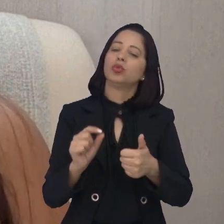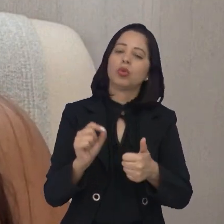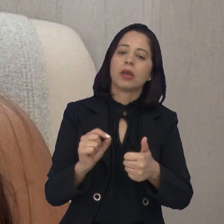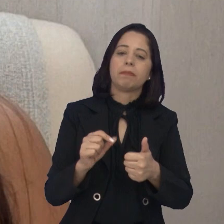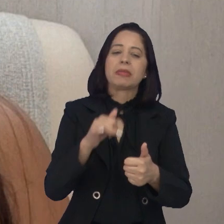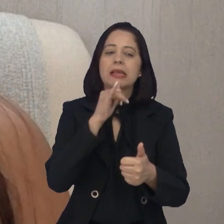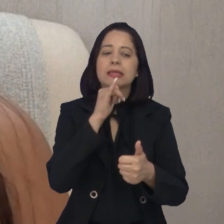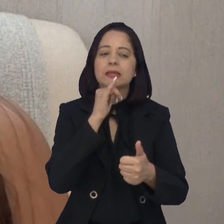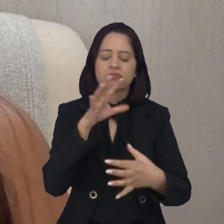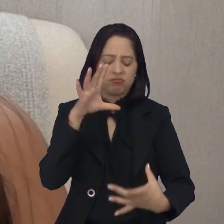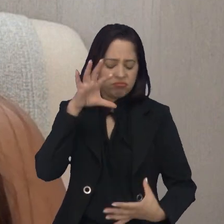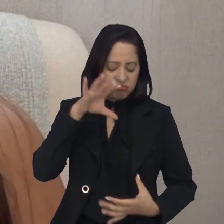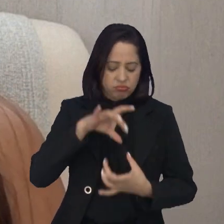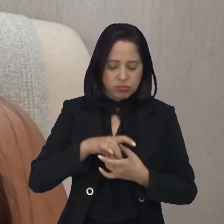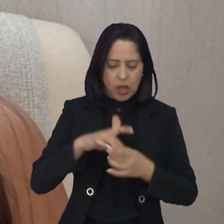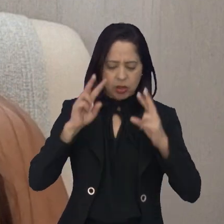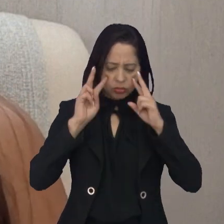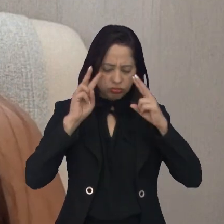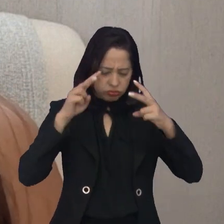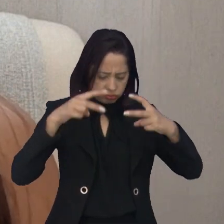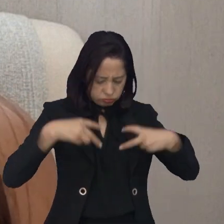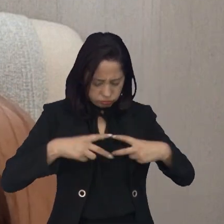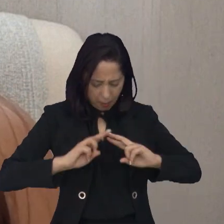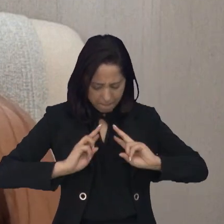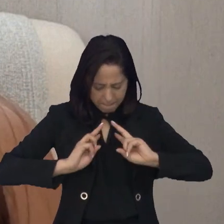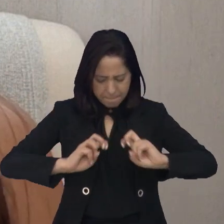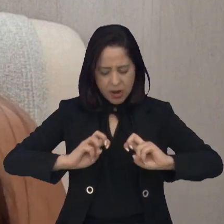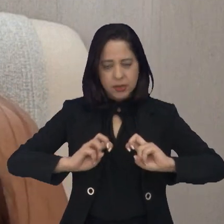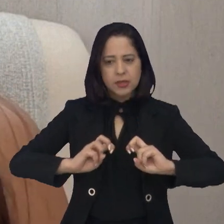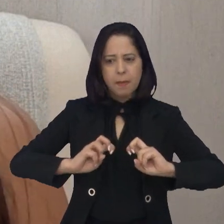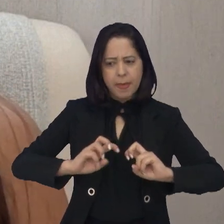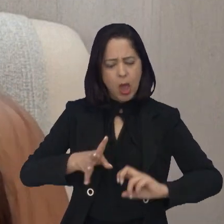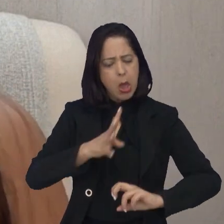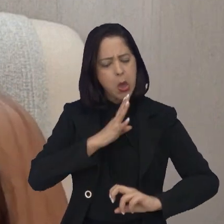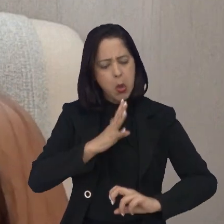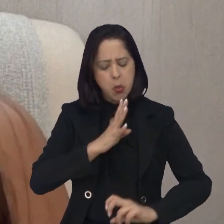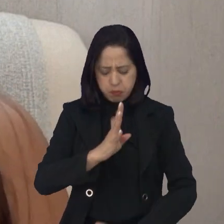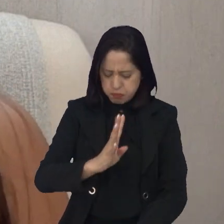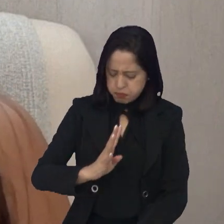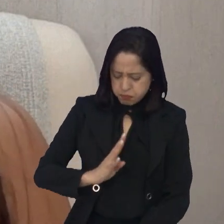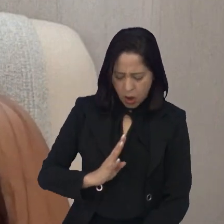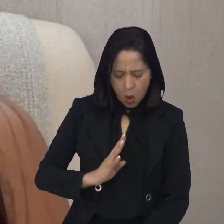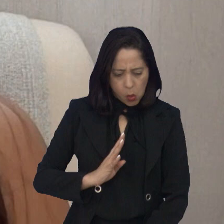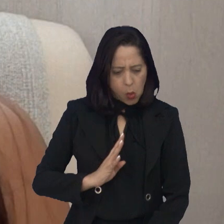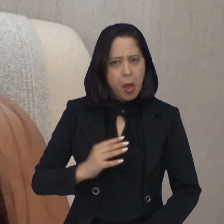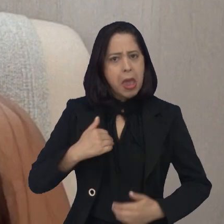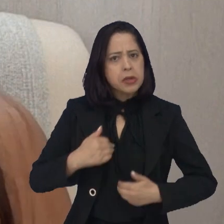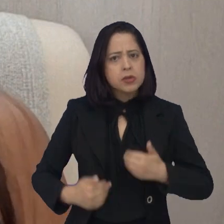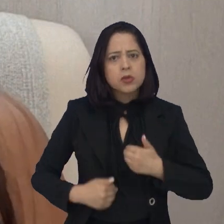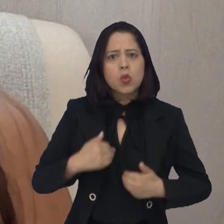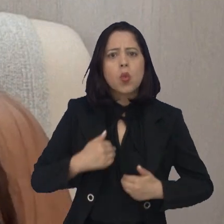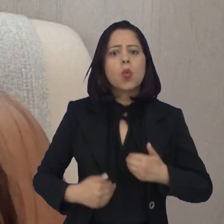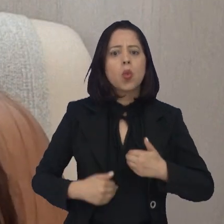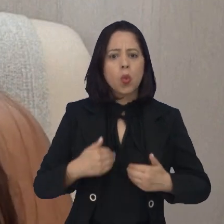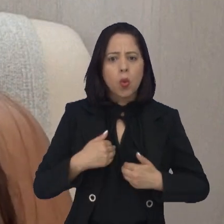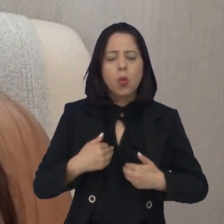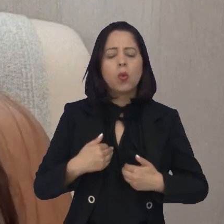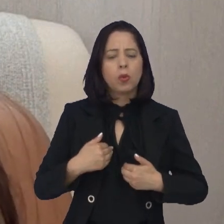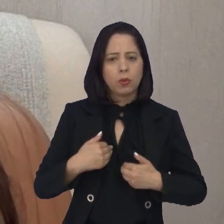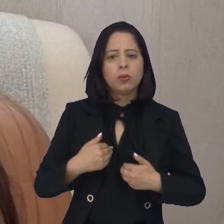do momento que você se conhece, que você está conectado com o seu corpo e com a forma como você funciona,